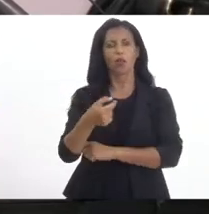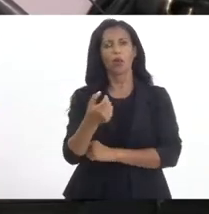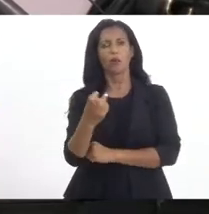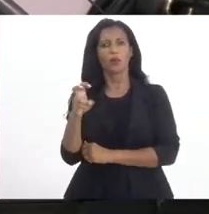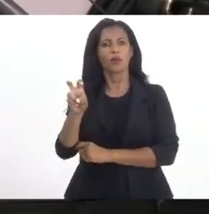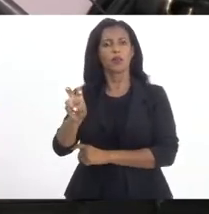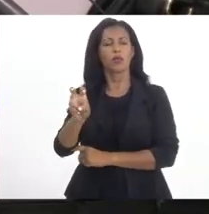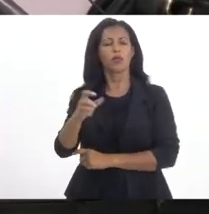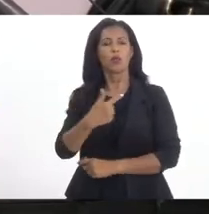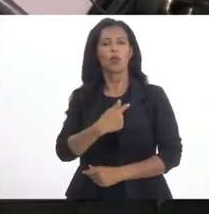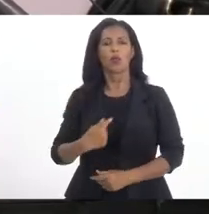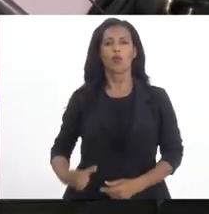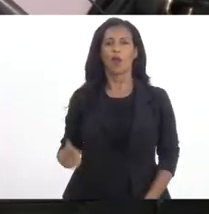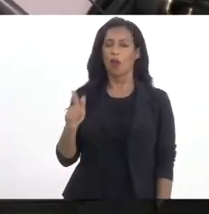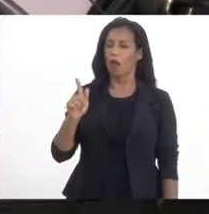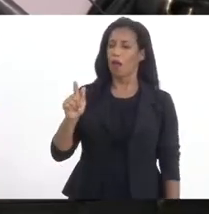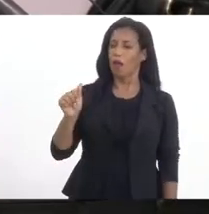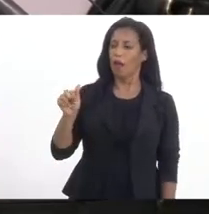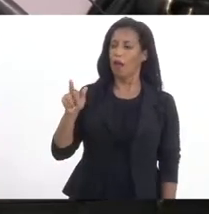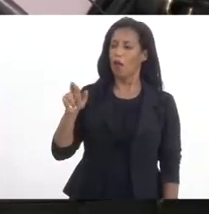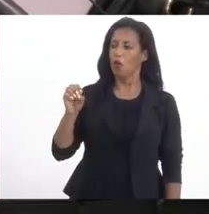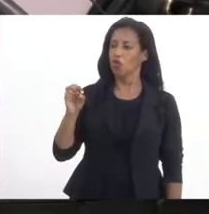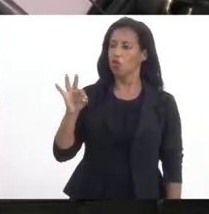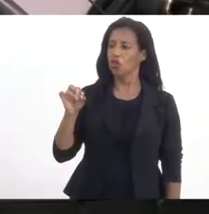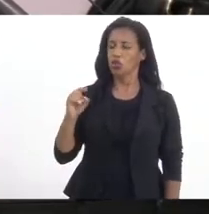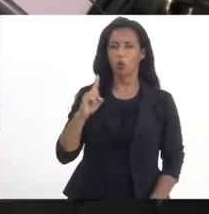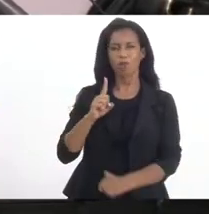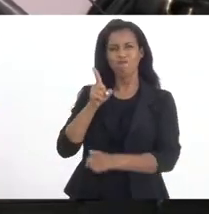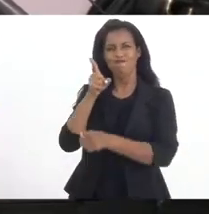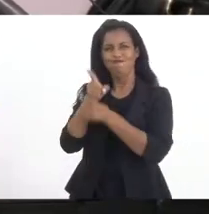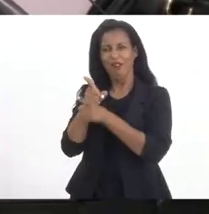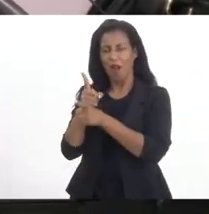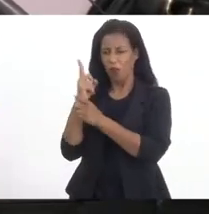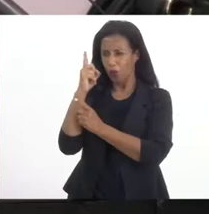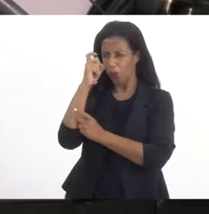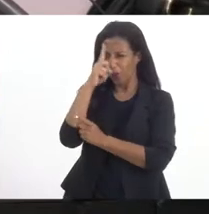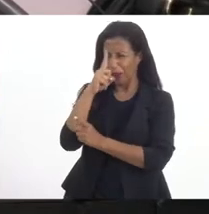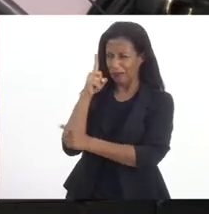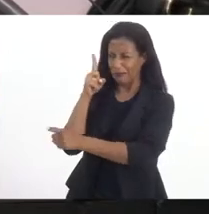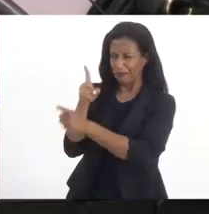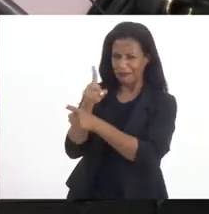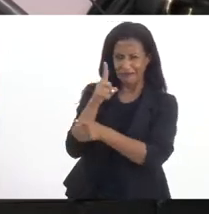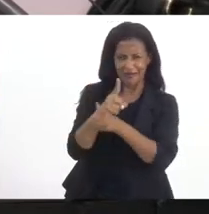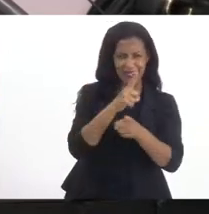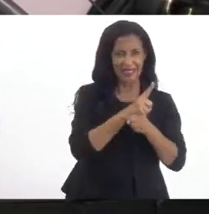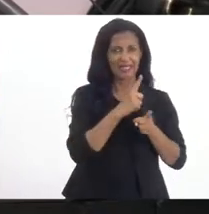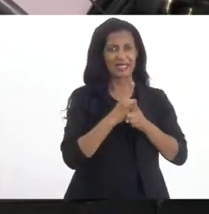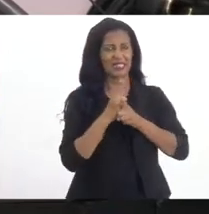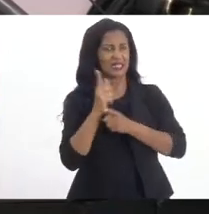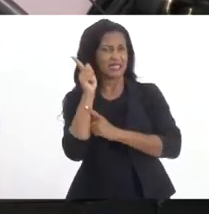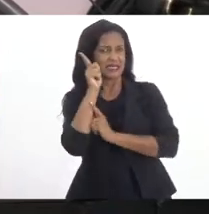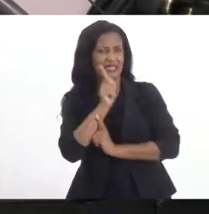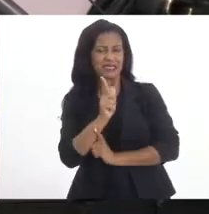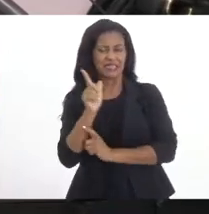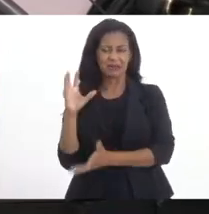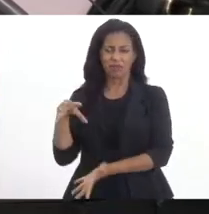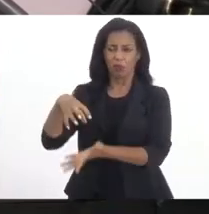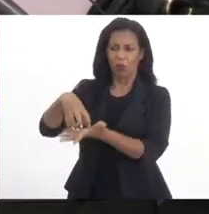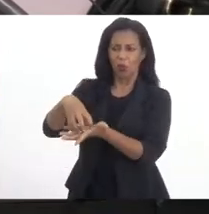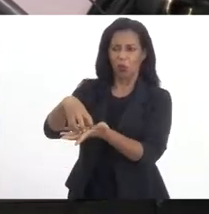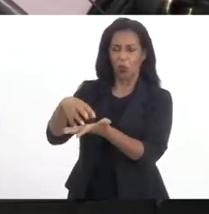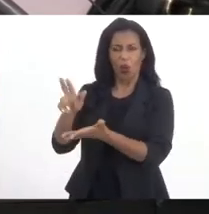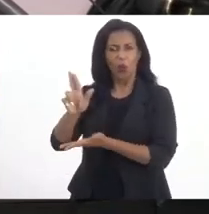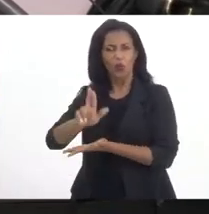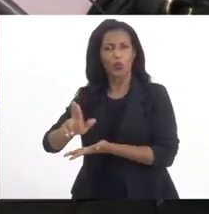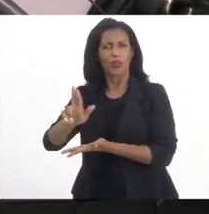governo era governo Garotinho Rosinha. Encontramos uma série de dificuldades para implementar a UESO, a